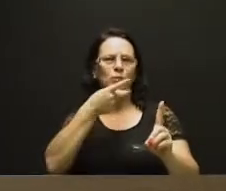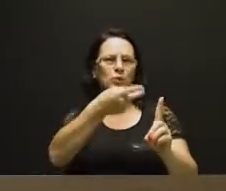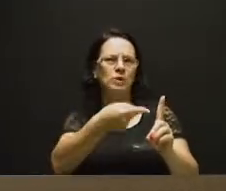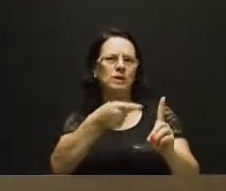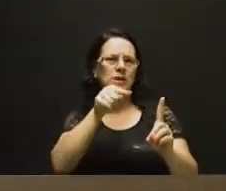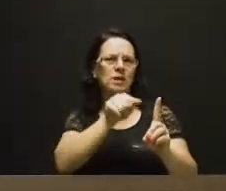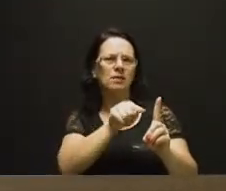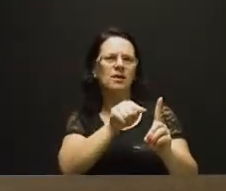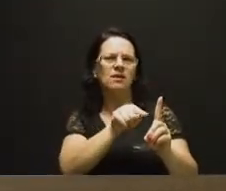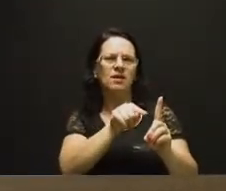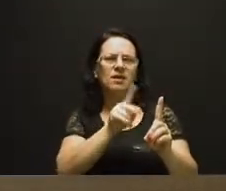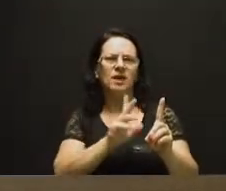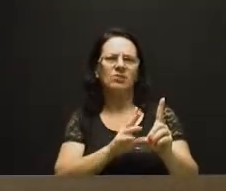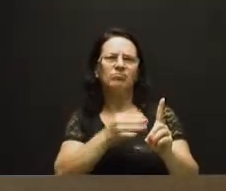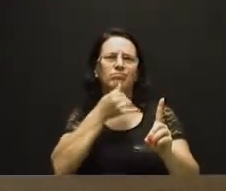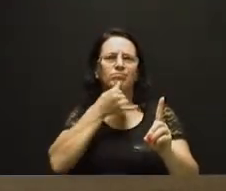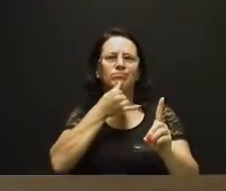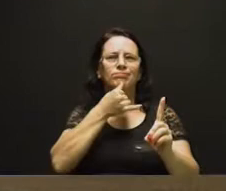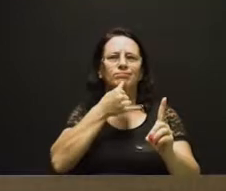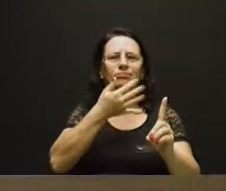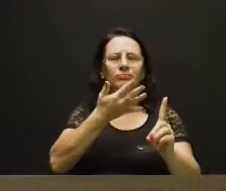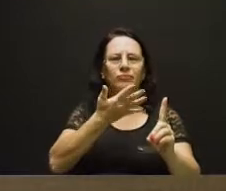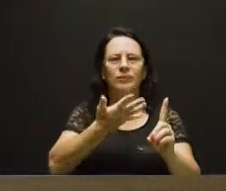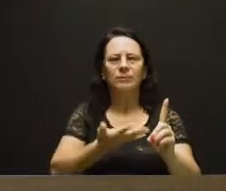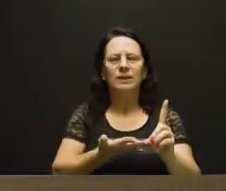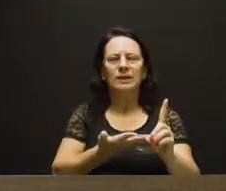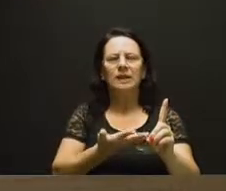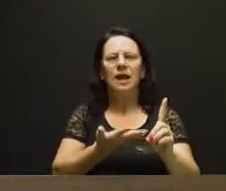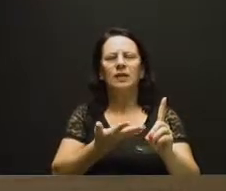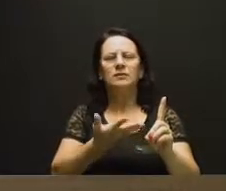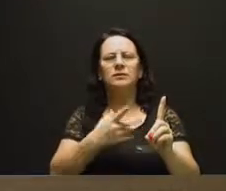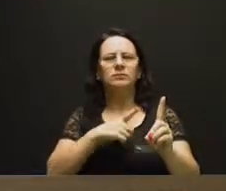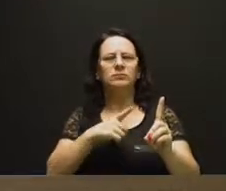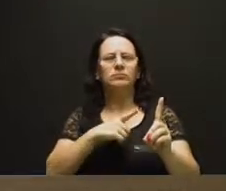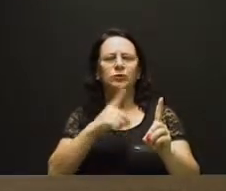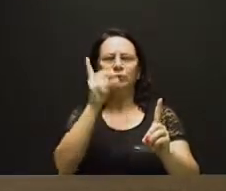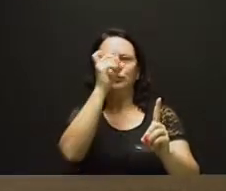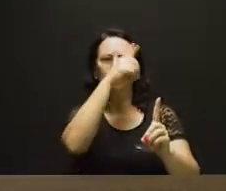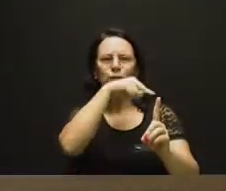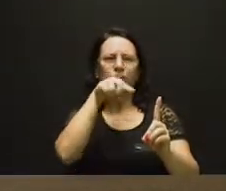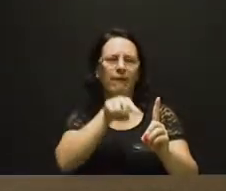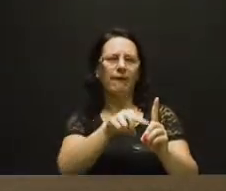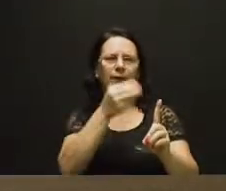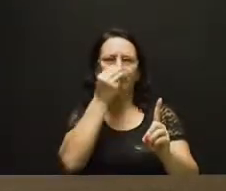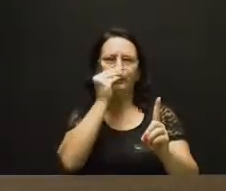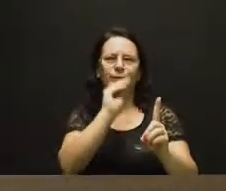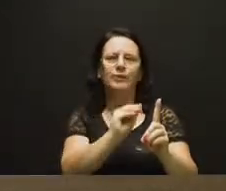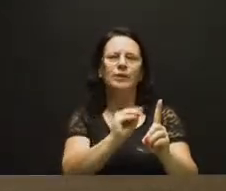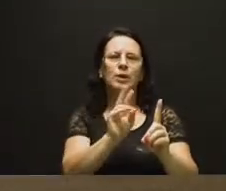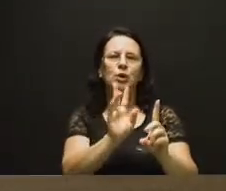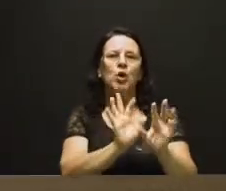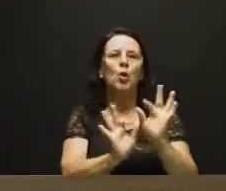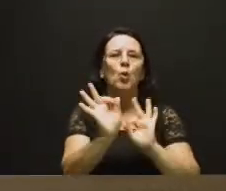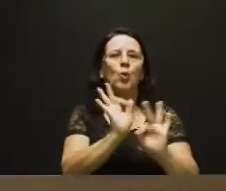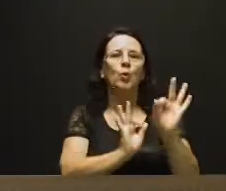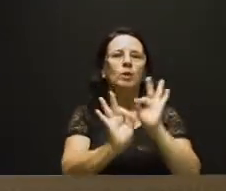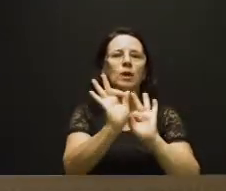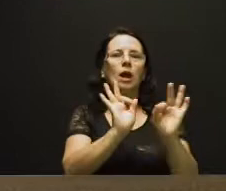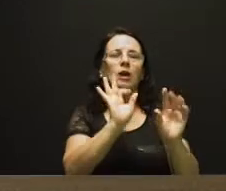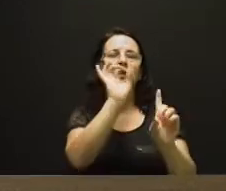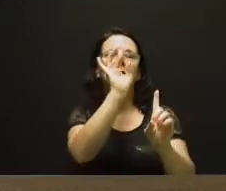ele está é infelizmente sobrecarregado e aquela criança necessita de cuidados especiais